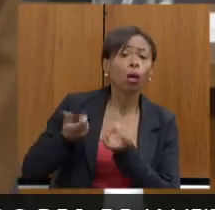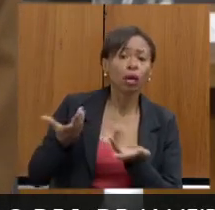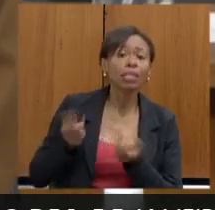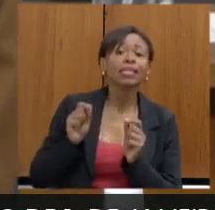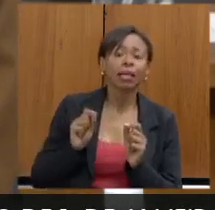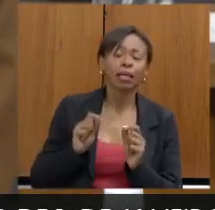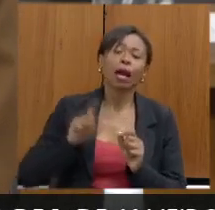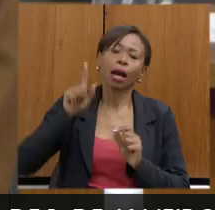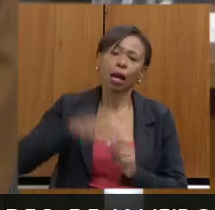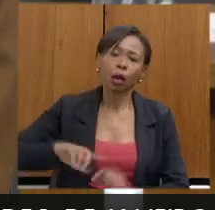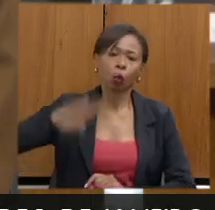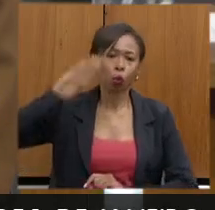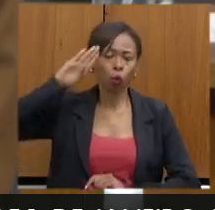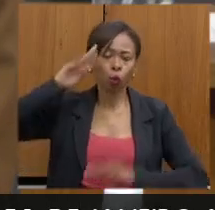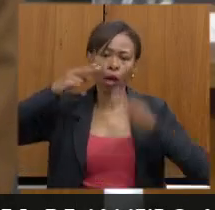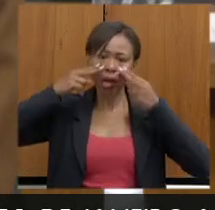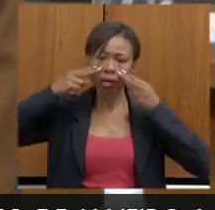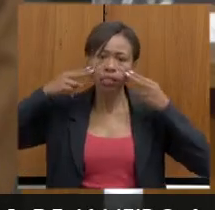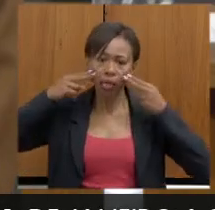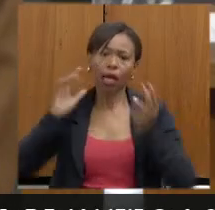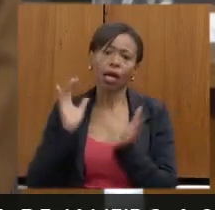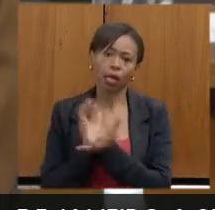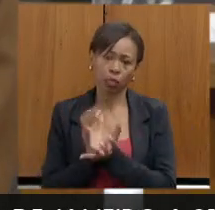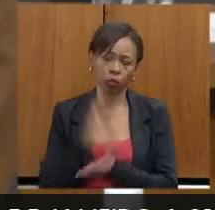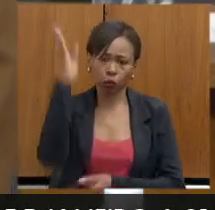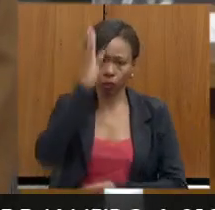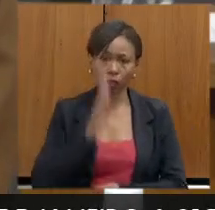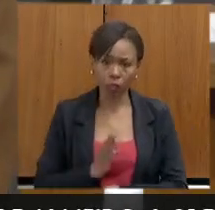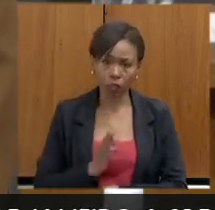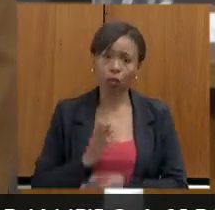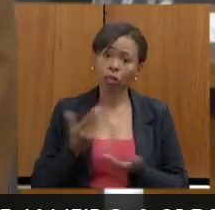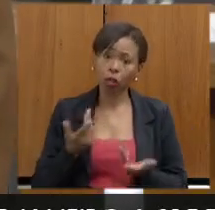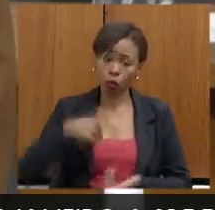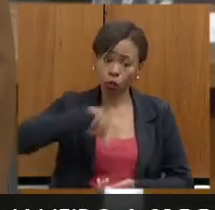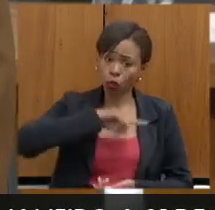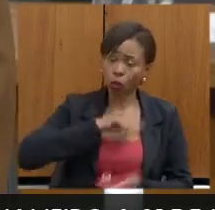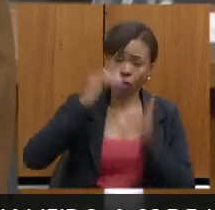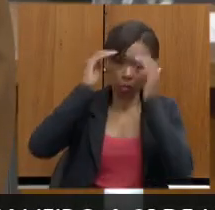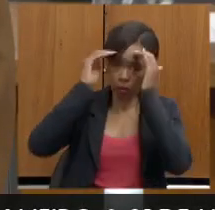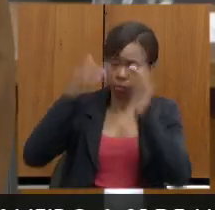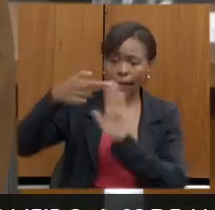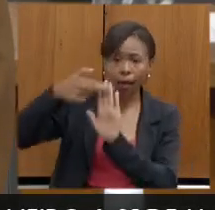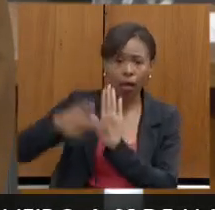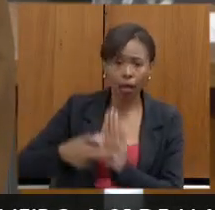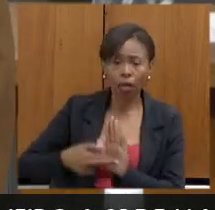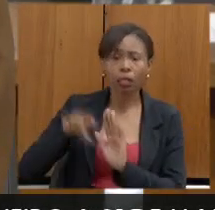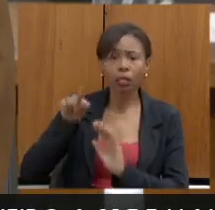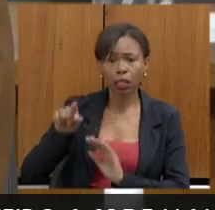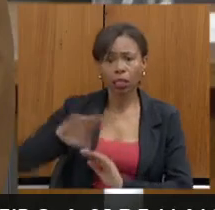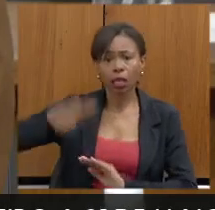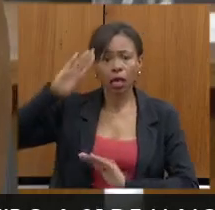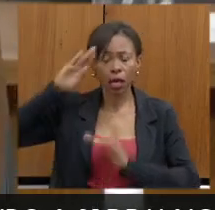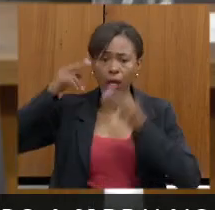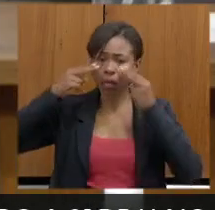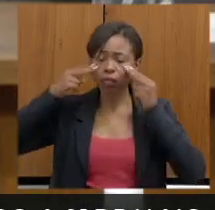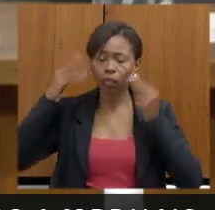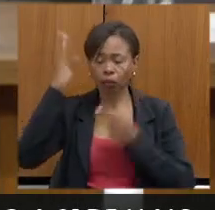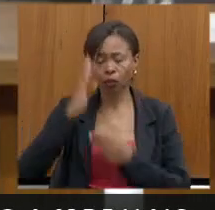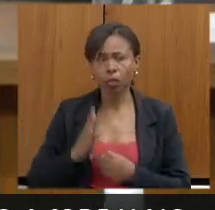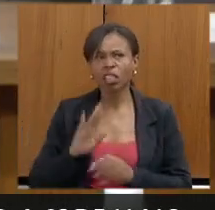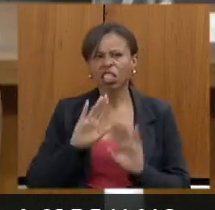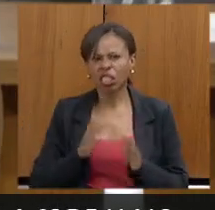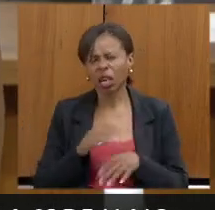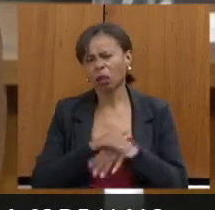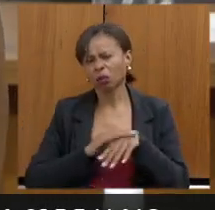seguir a parte da fiscalização a parte da orientação que o exército brasileiro coloca então a a nossa já